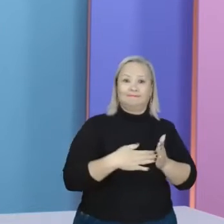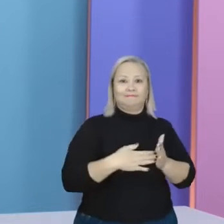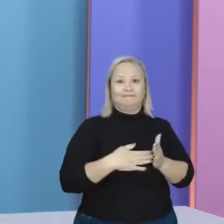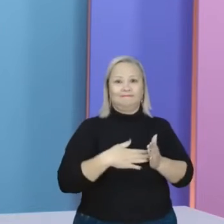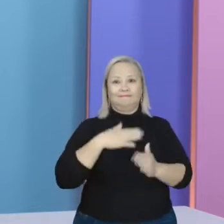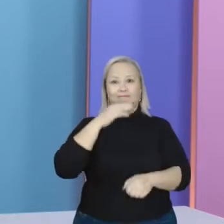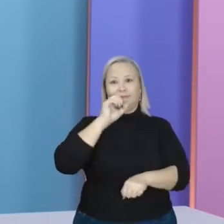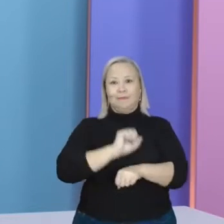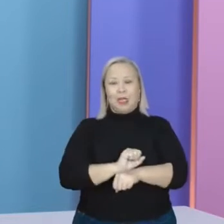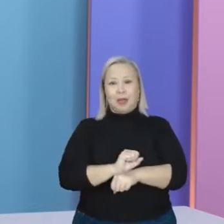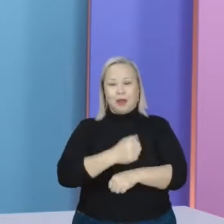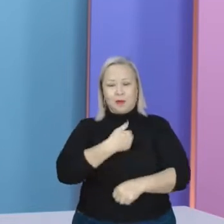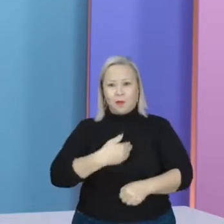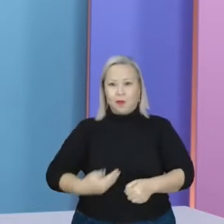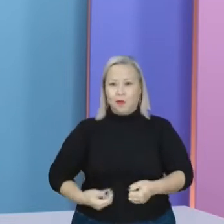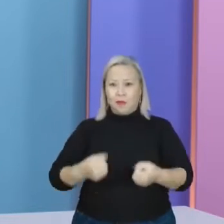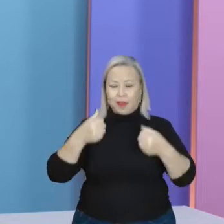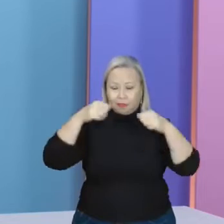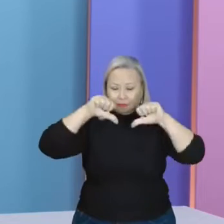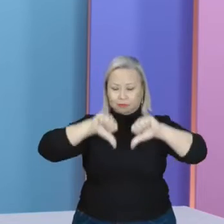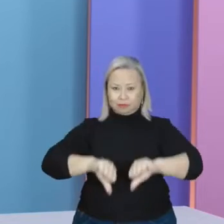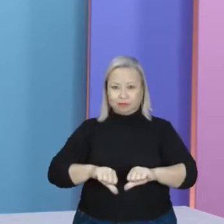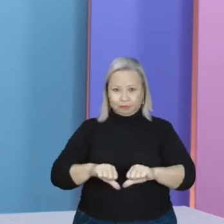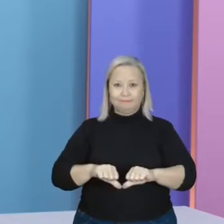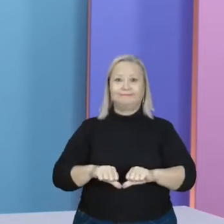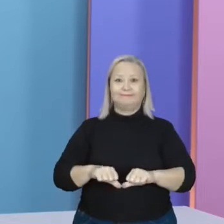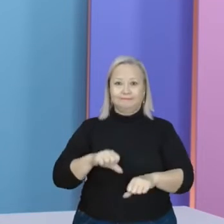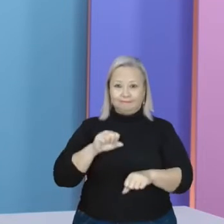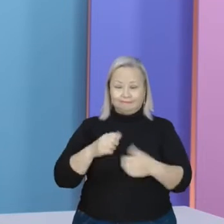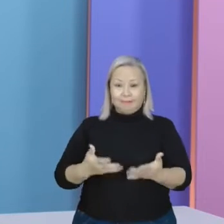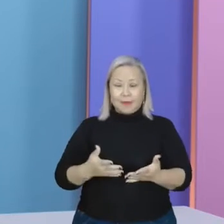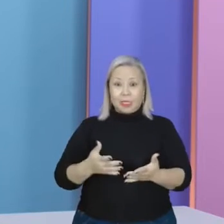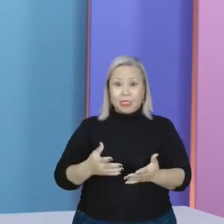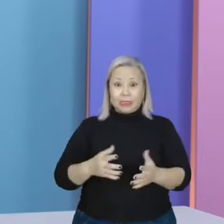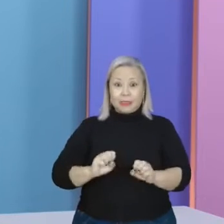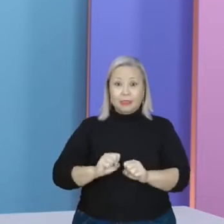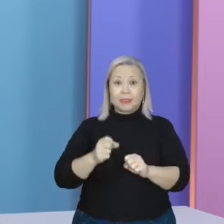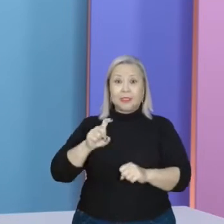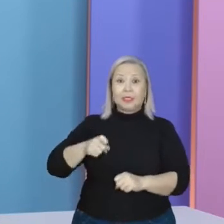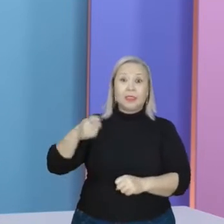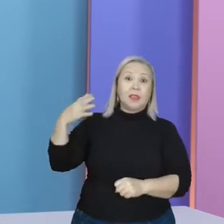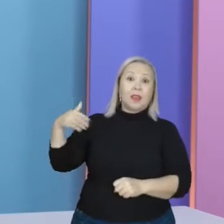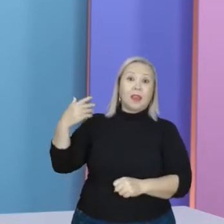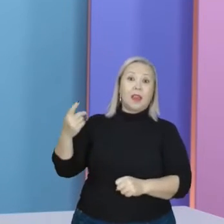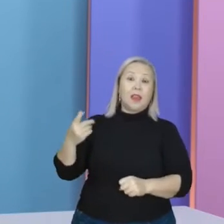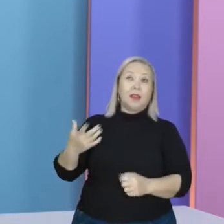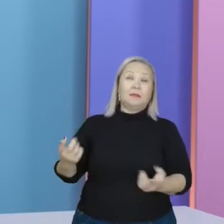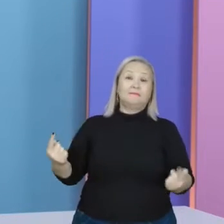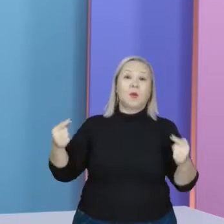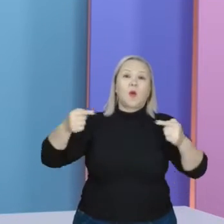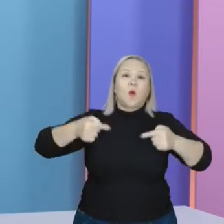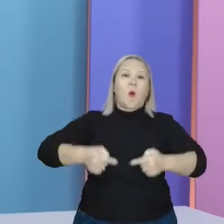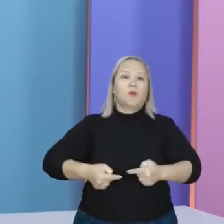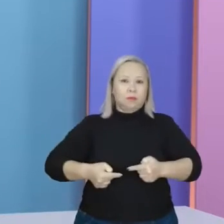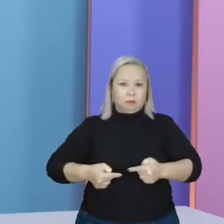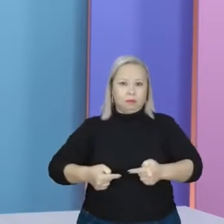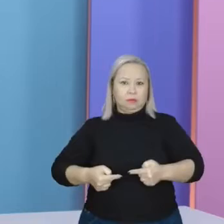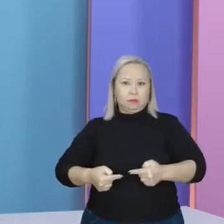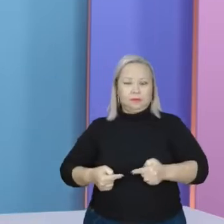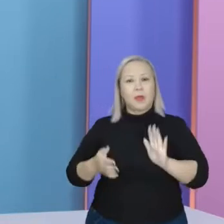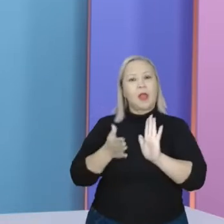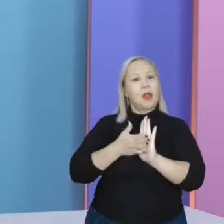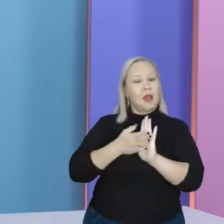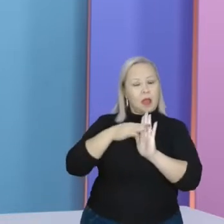governo absolutamente nefasto, que inclusive era nitidamente contrário a pauta